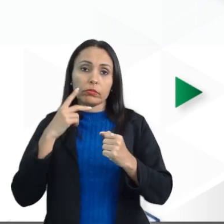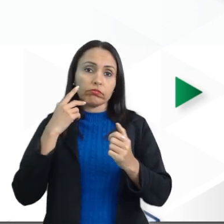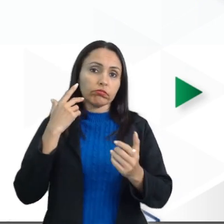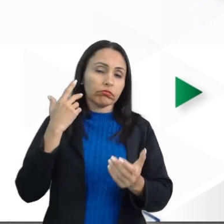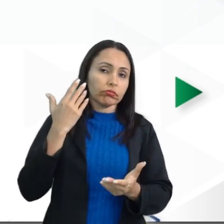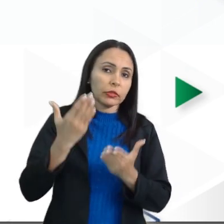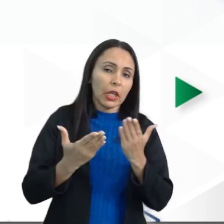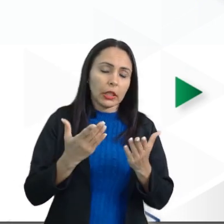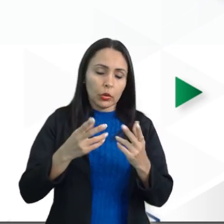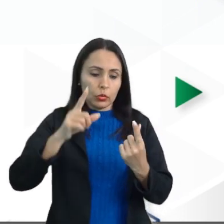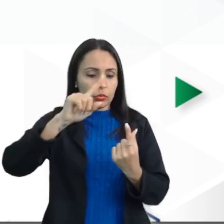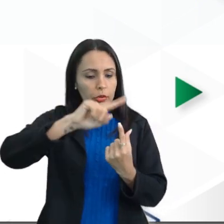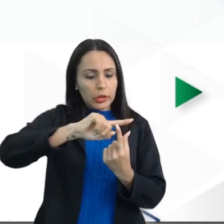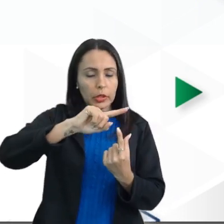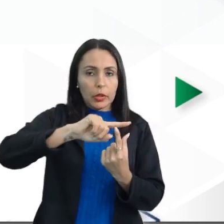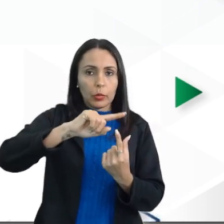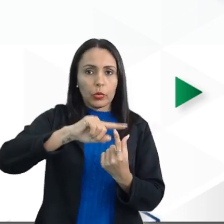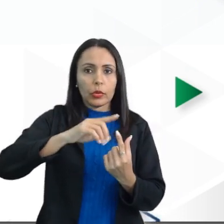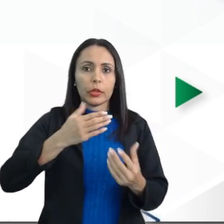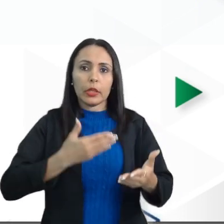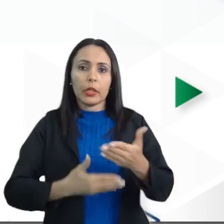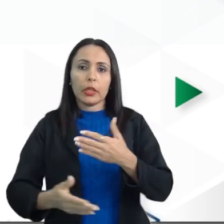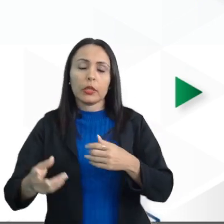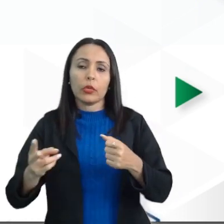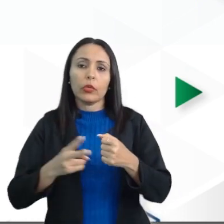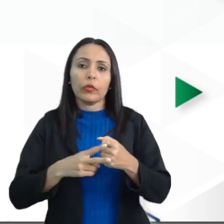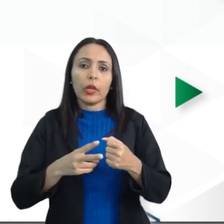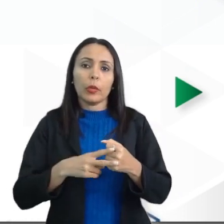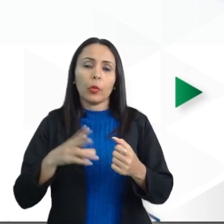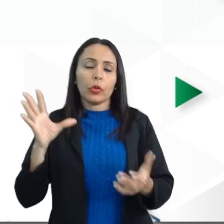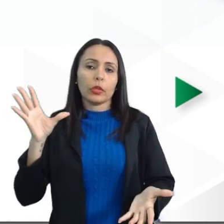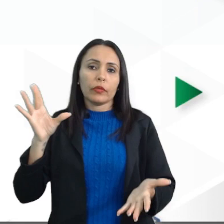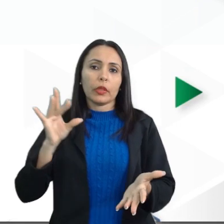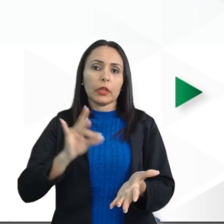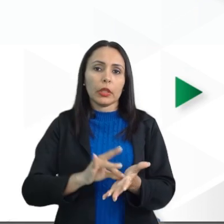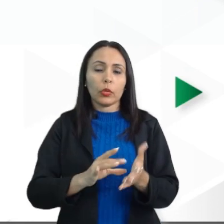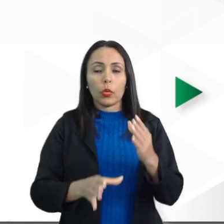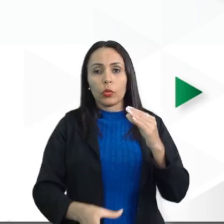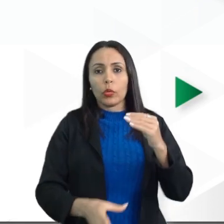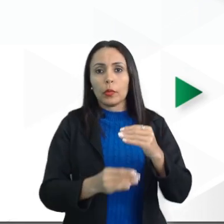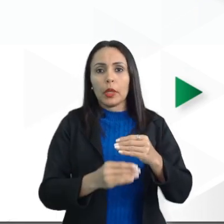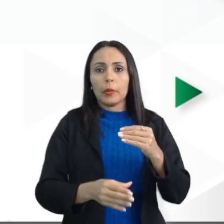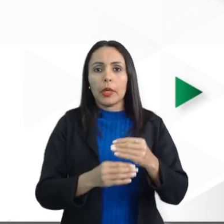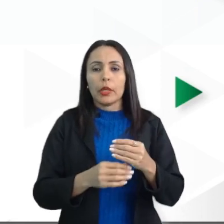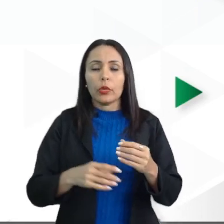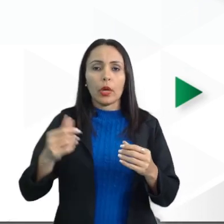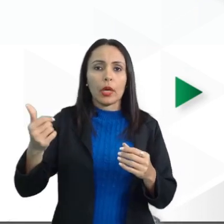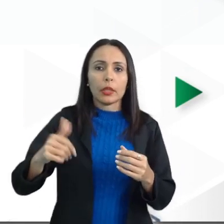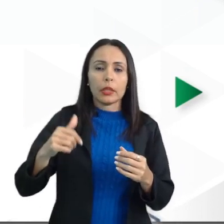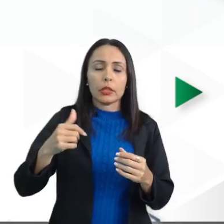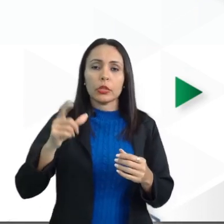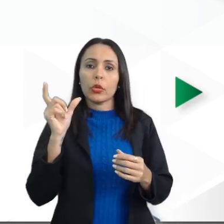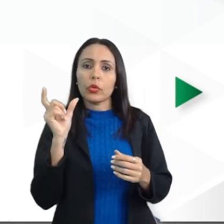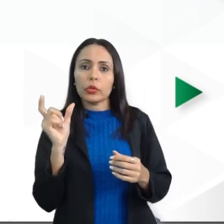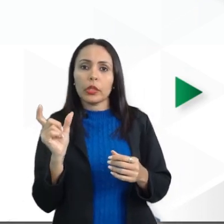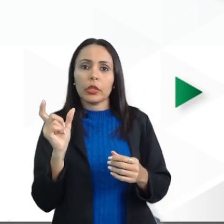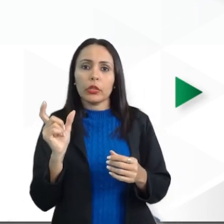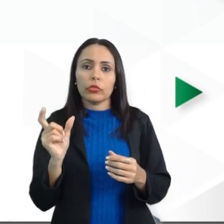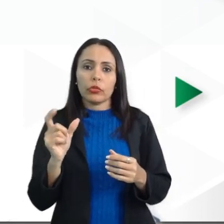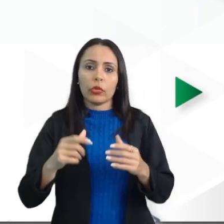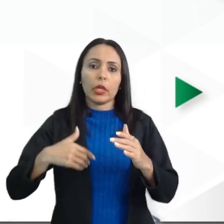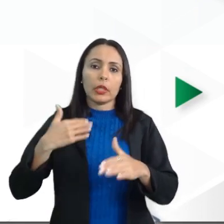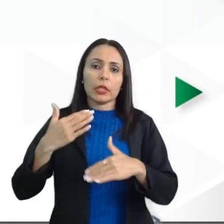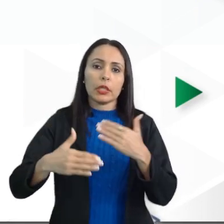trata do tipo de relação que um verbo estabelece com o seu complemento, analise o trecho em destaque e em